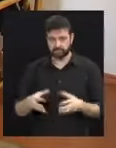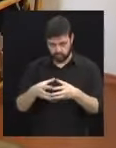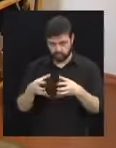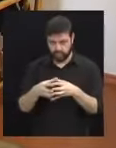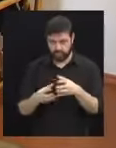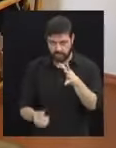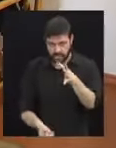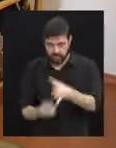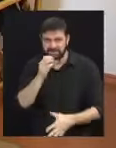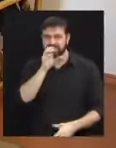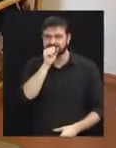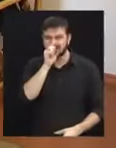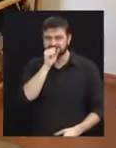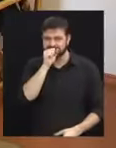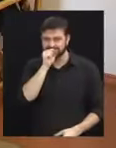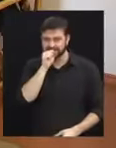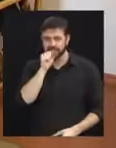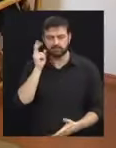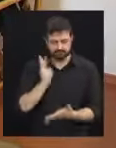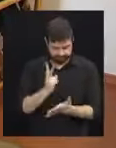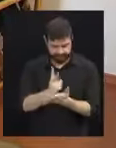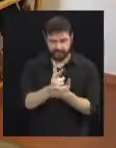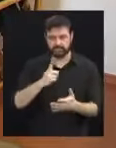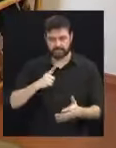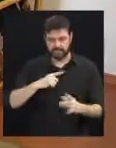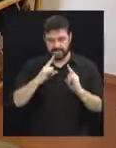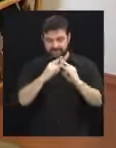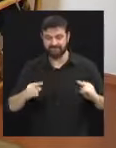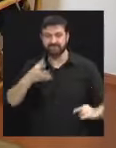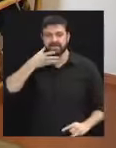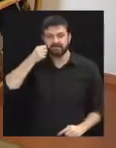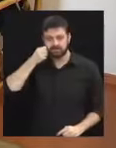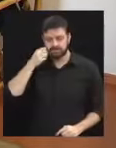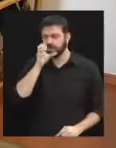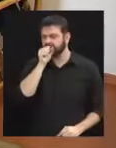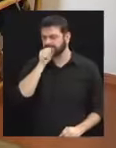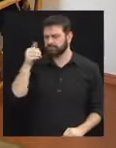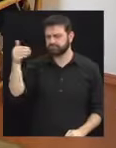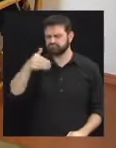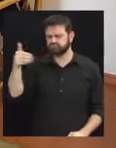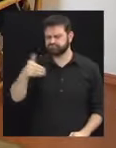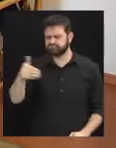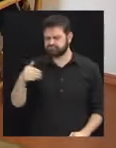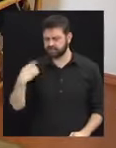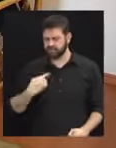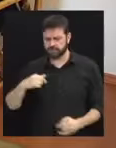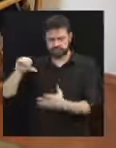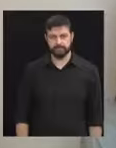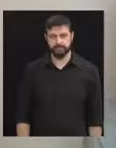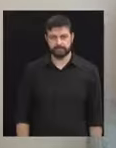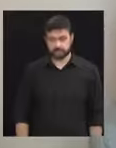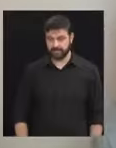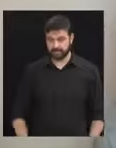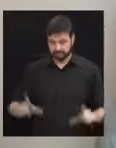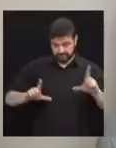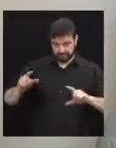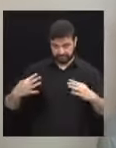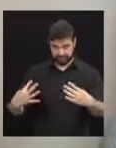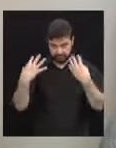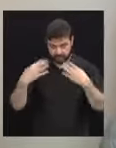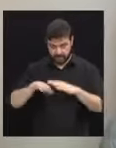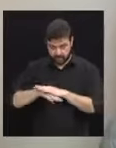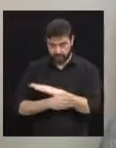geralmente acontece todos os sábados? Todos os sábados, a gente não falha. Todos os sábados nós estamos em algum ponto em Campinas. E para você que costuma